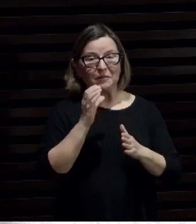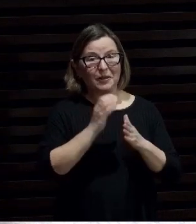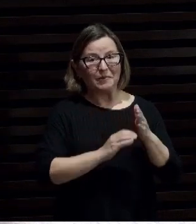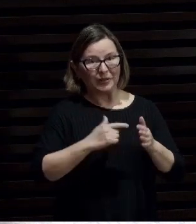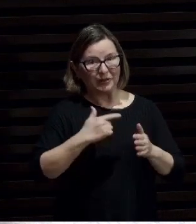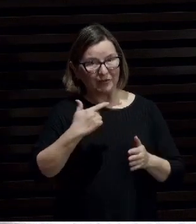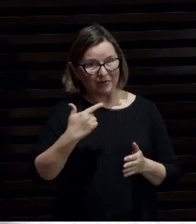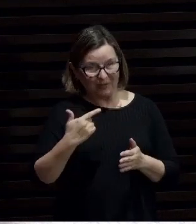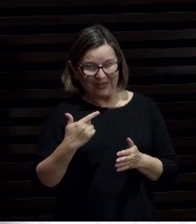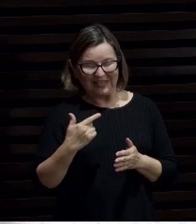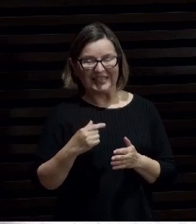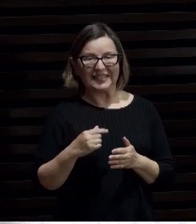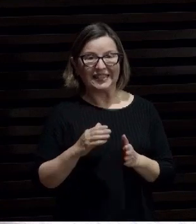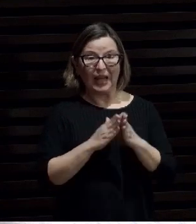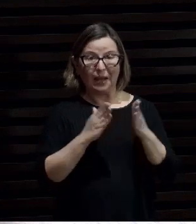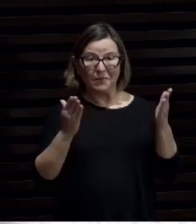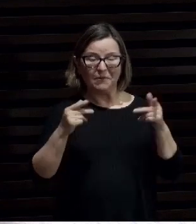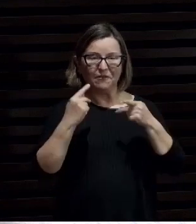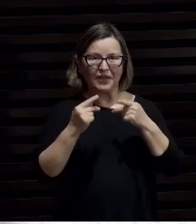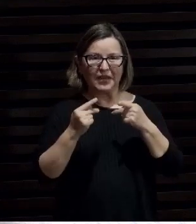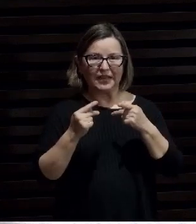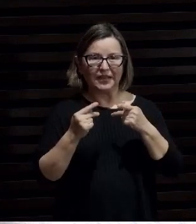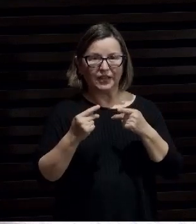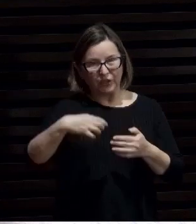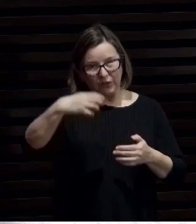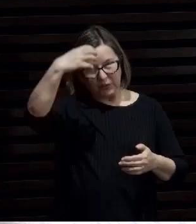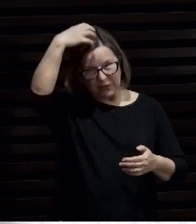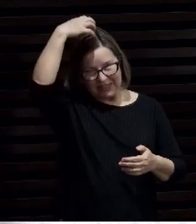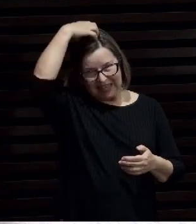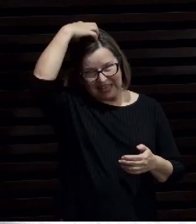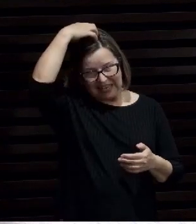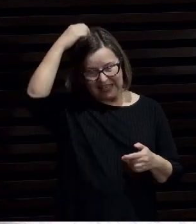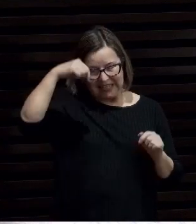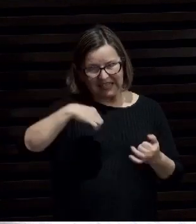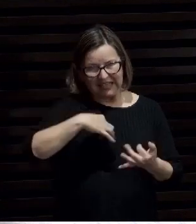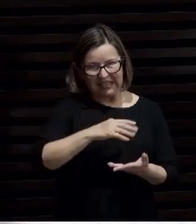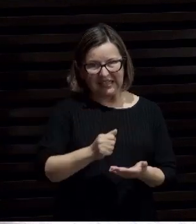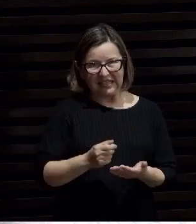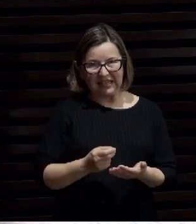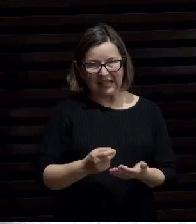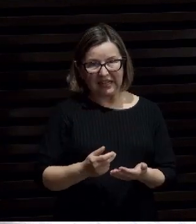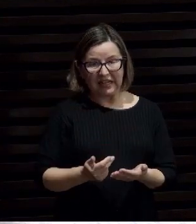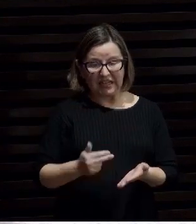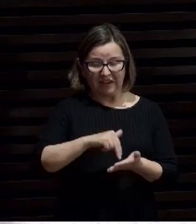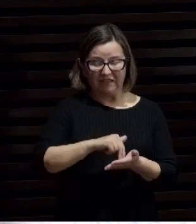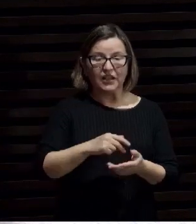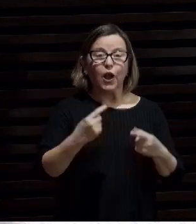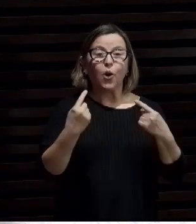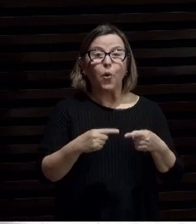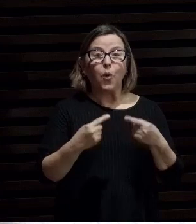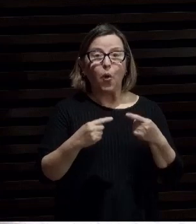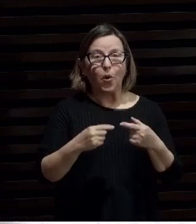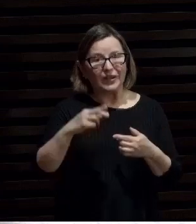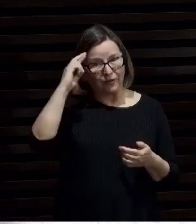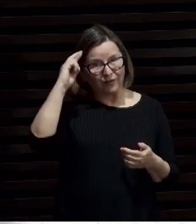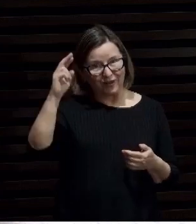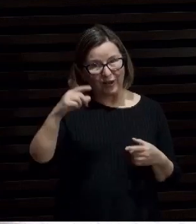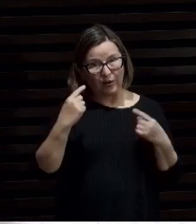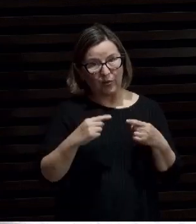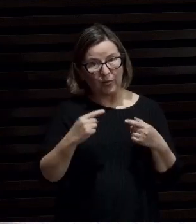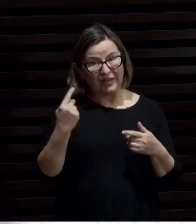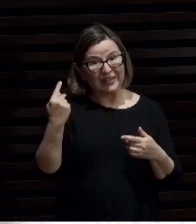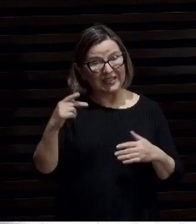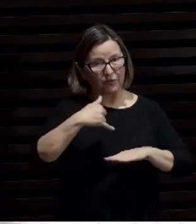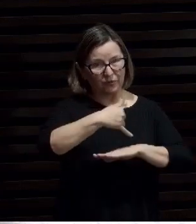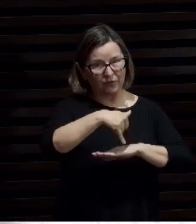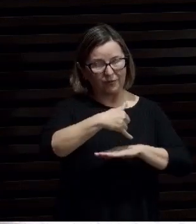lá, mas a Bíblia diz que os reis da terra se levantam contra o Senhor e contra o seu ungido. A Bíblia diz claramente que